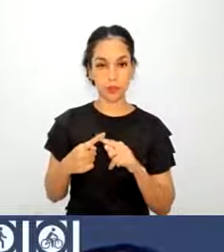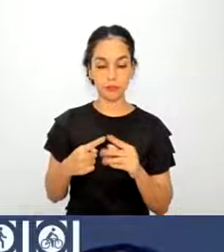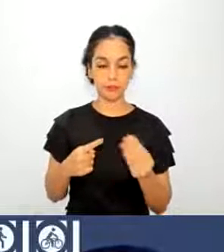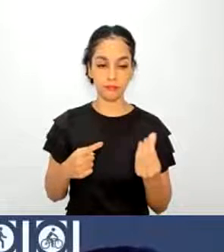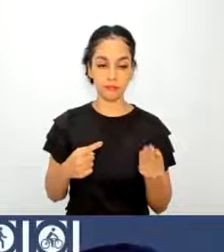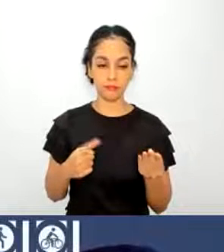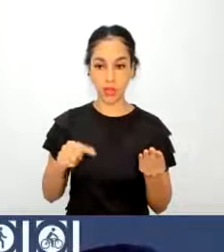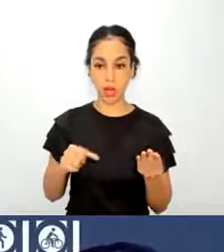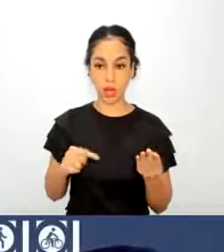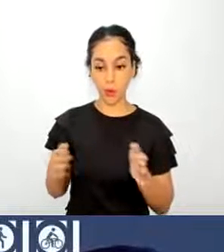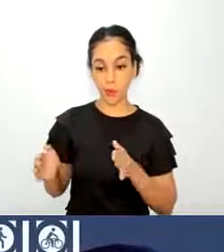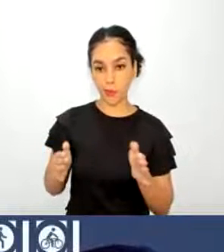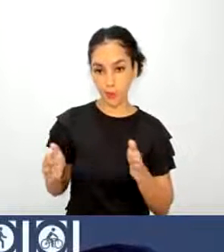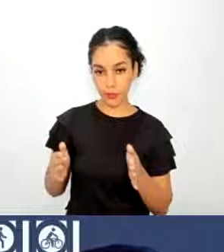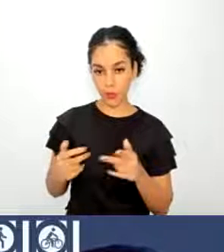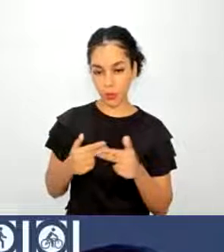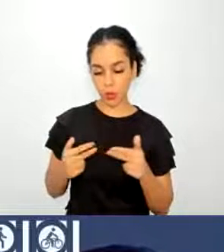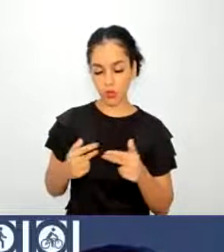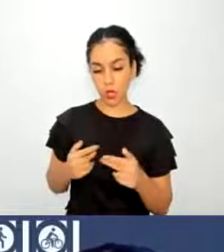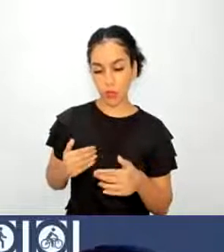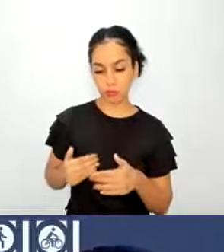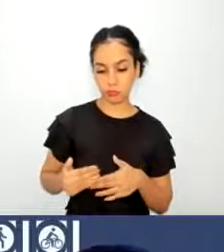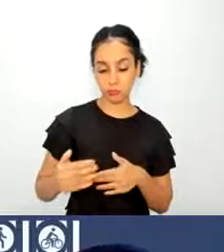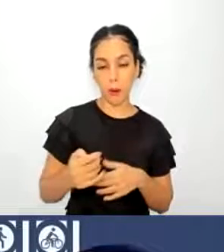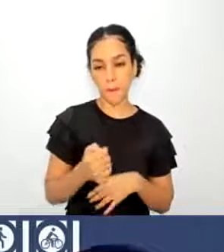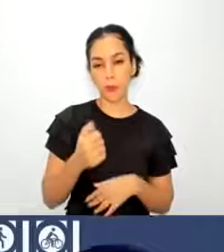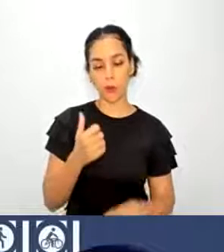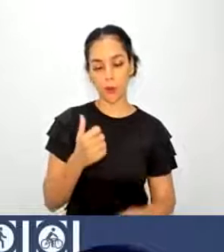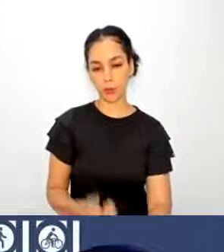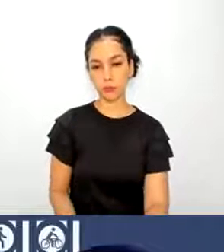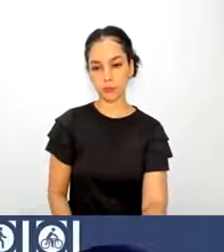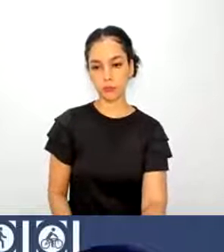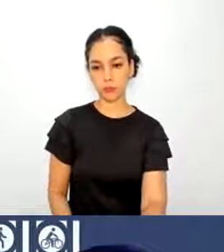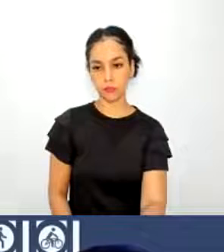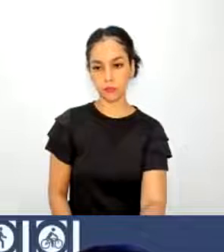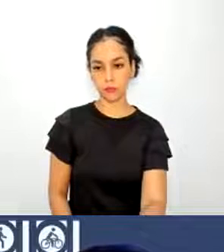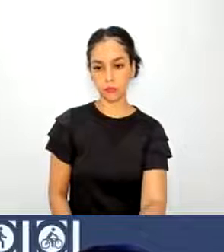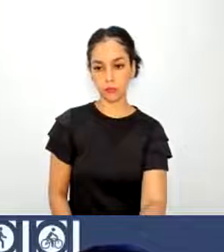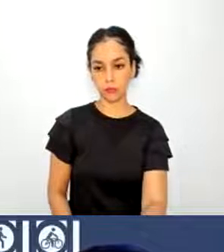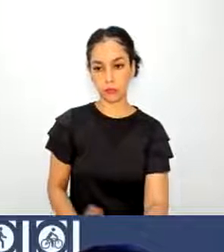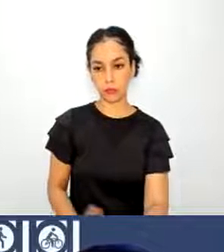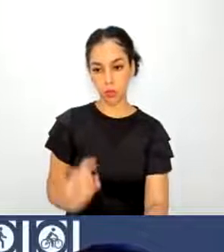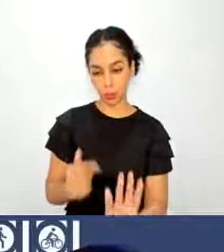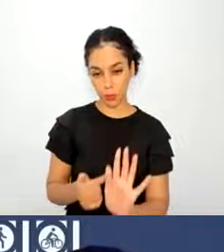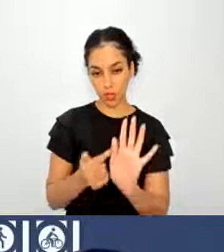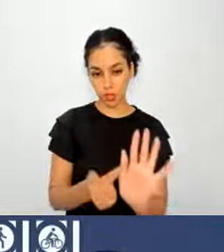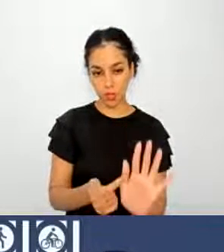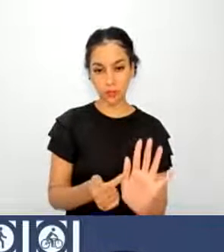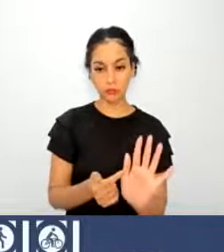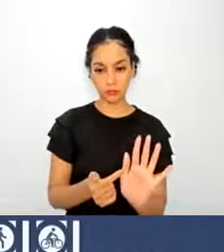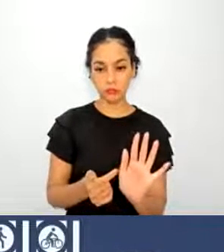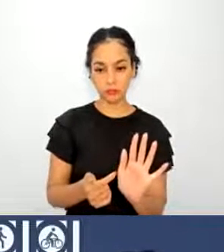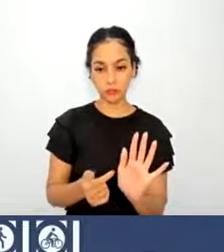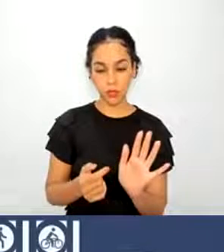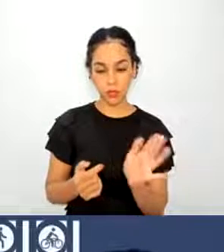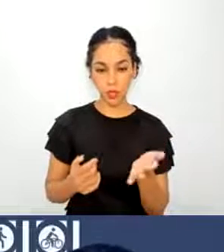uma fase, é uma coisa para durar pouco, né? Para mostrar, de certa forma,